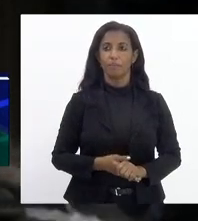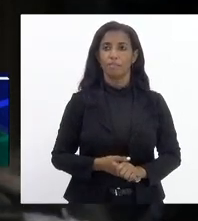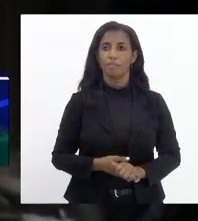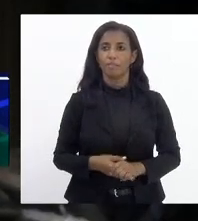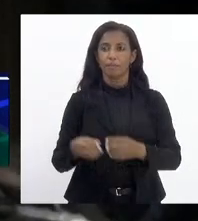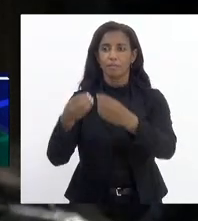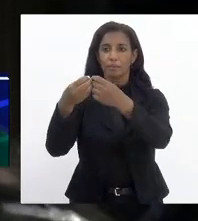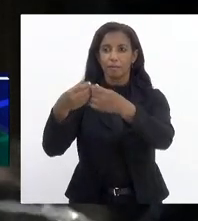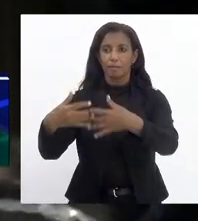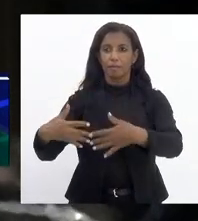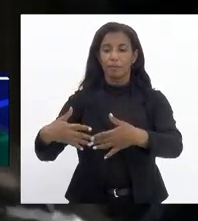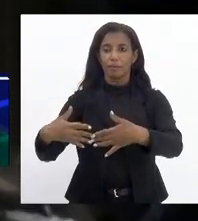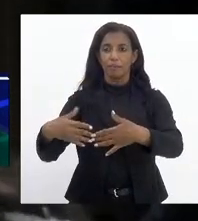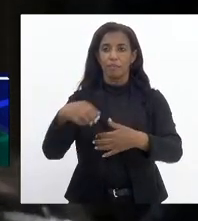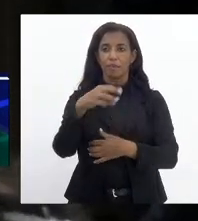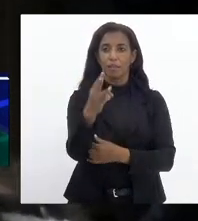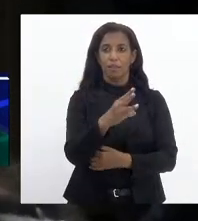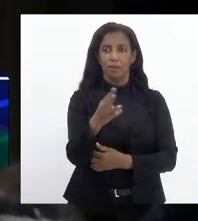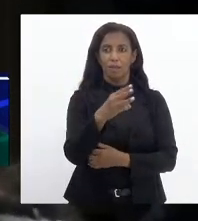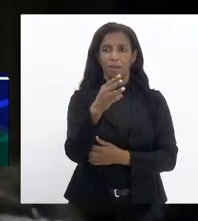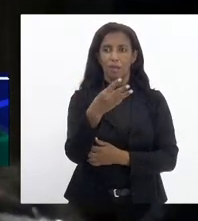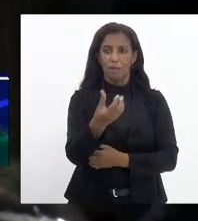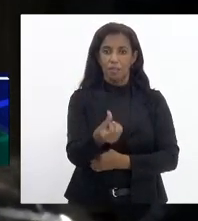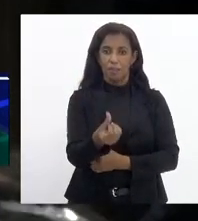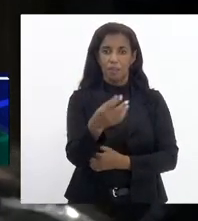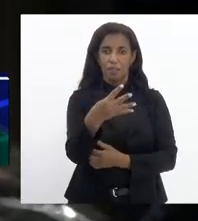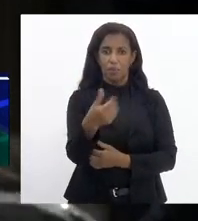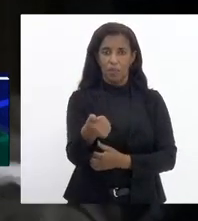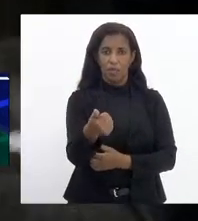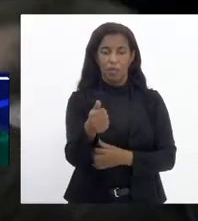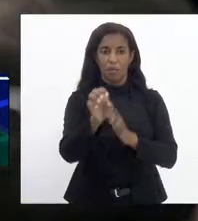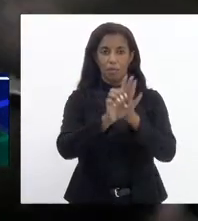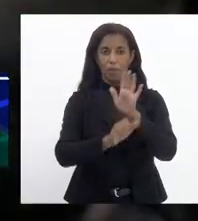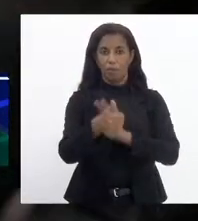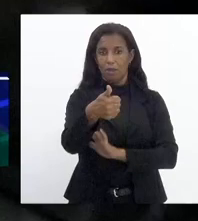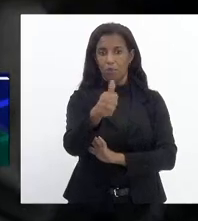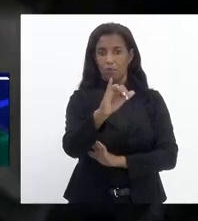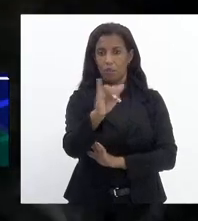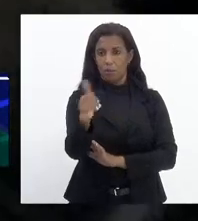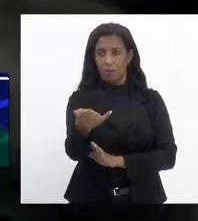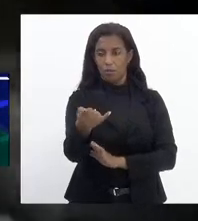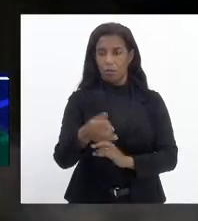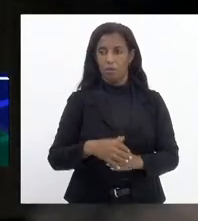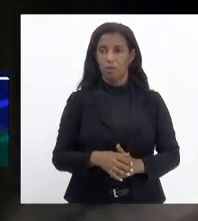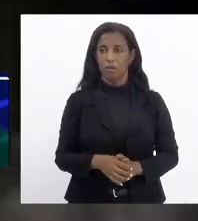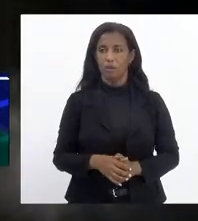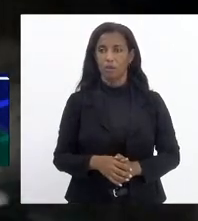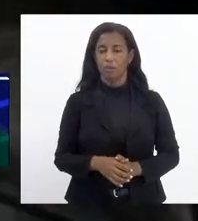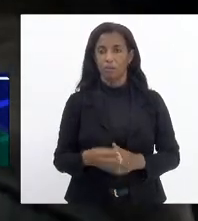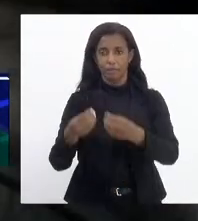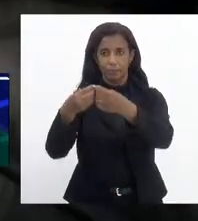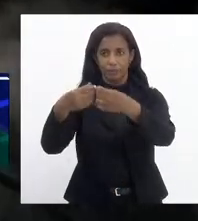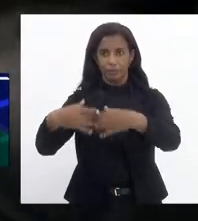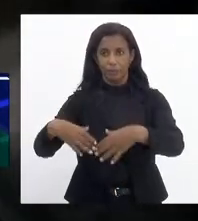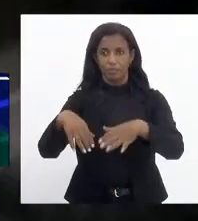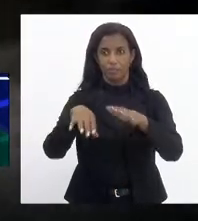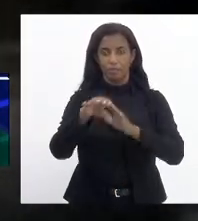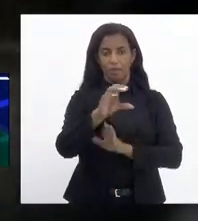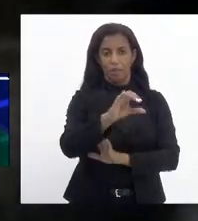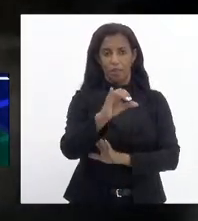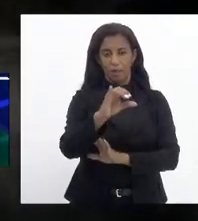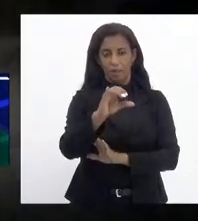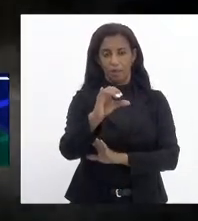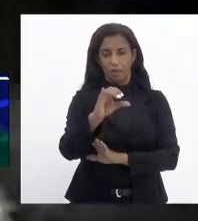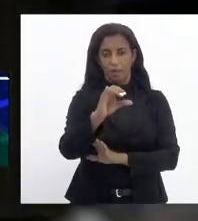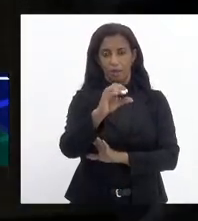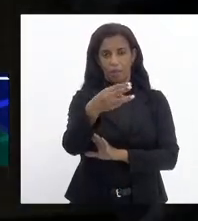pela prejudicabilidade das emendas 33, 36 e 41, pela emenda 1 da CCJ, pela prejudicabilidade das emendas